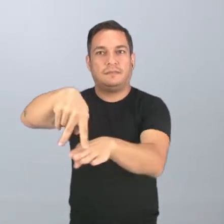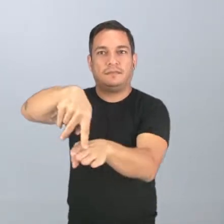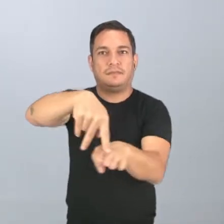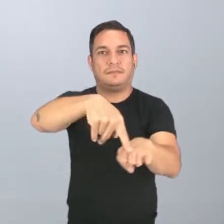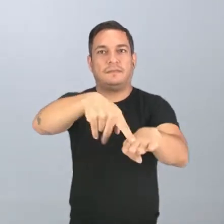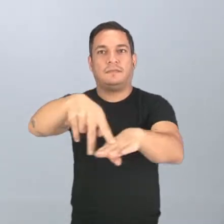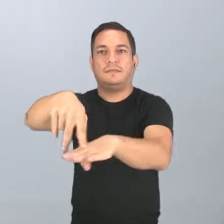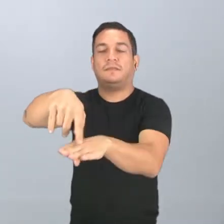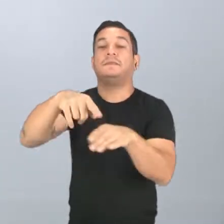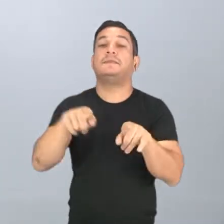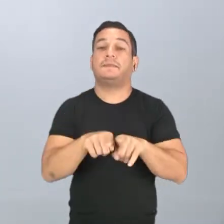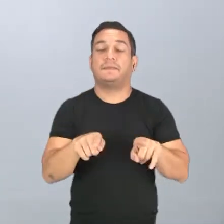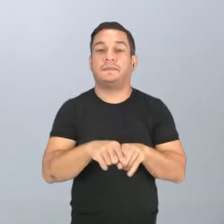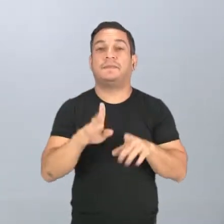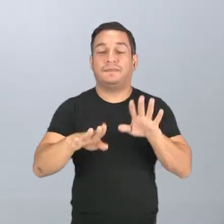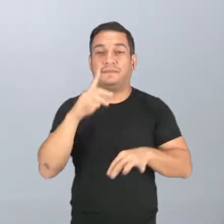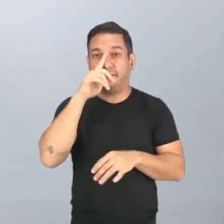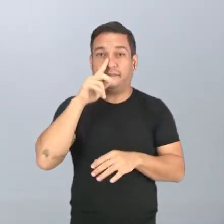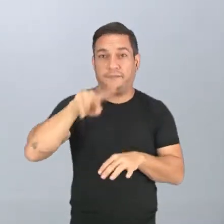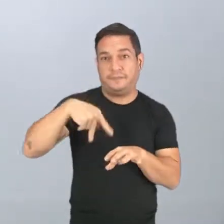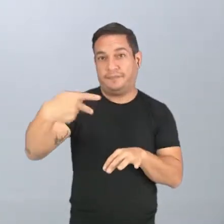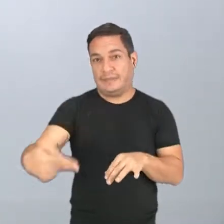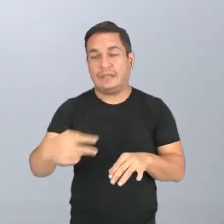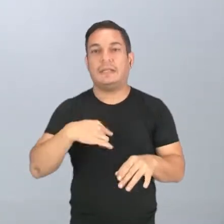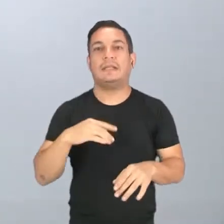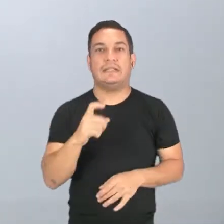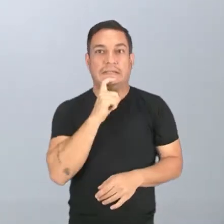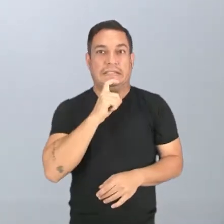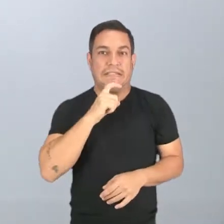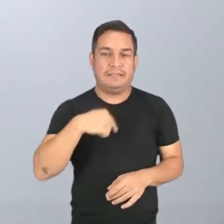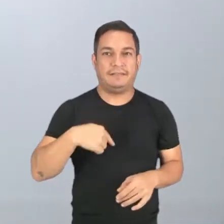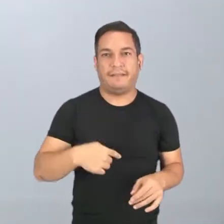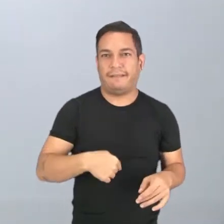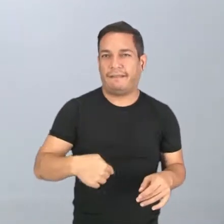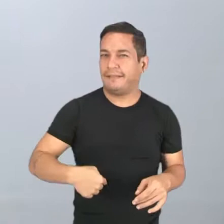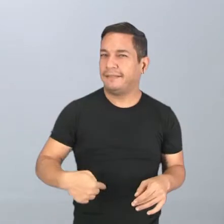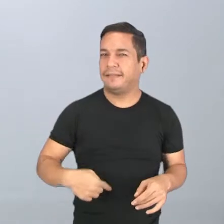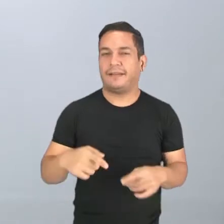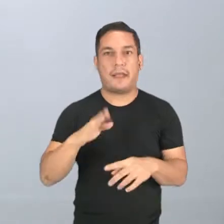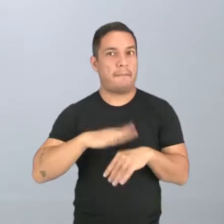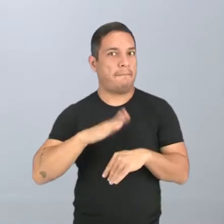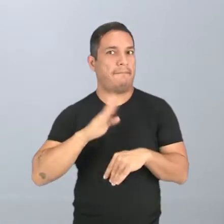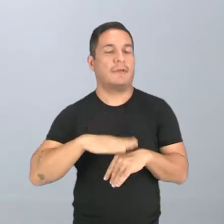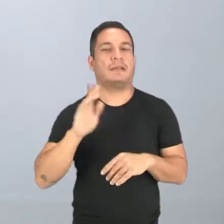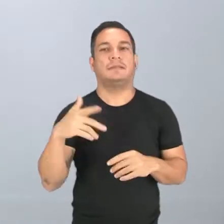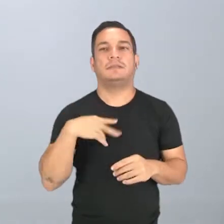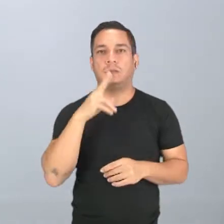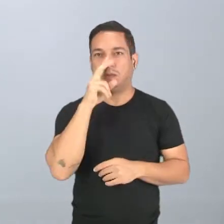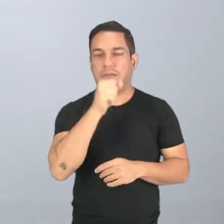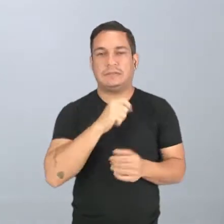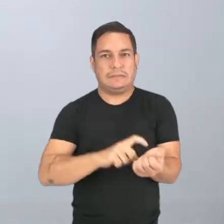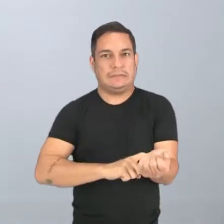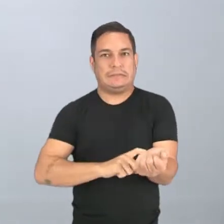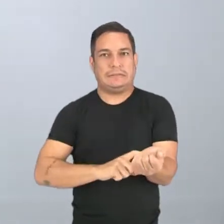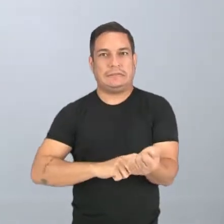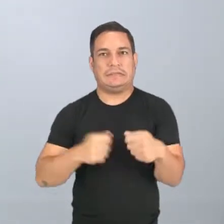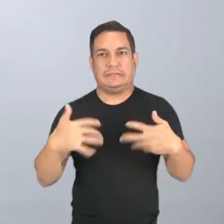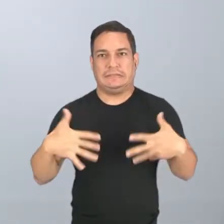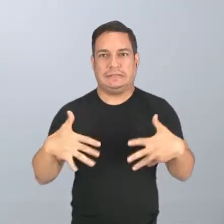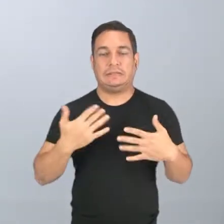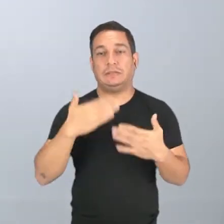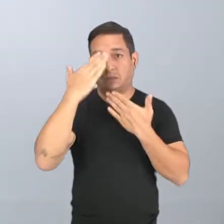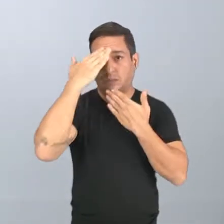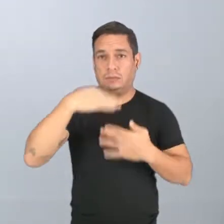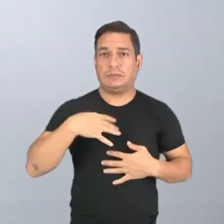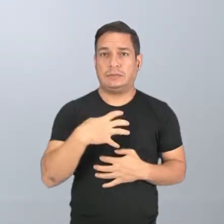machucar e tudo mais, esse friozinho na barriga é muito maior, né? Quando a gente fala sobre adrenalina, né? O nosso corpo,